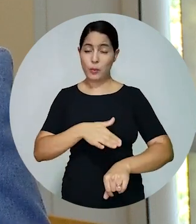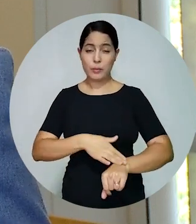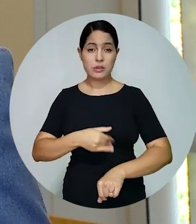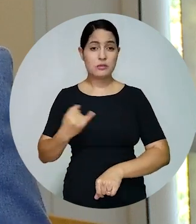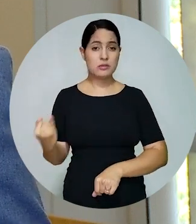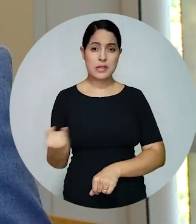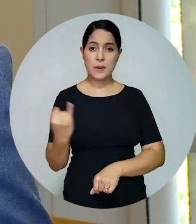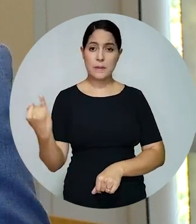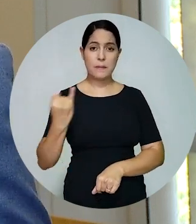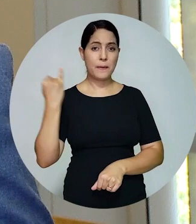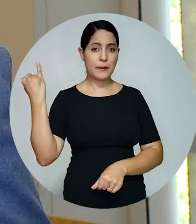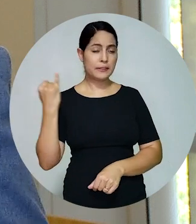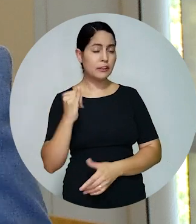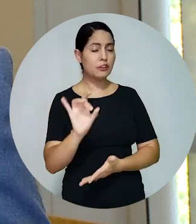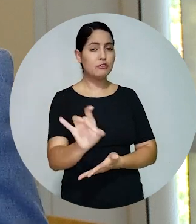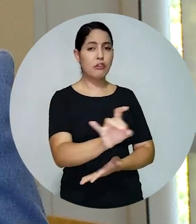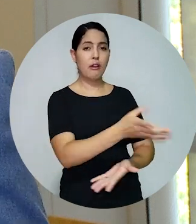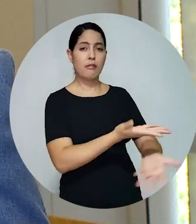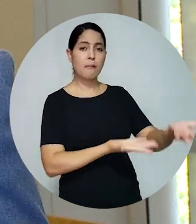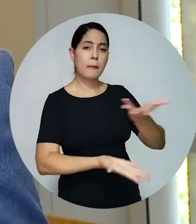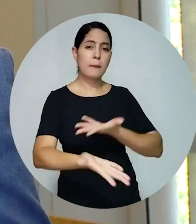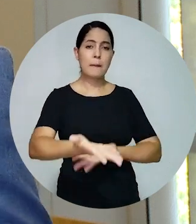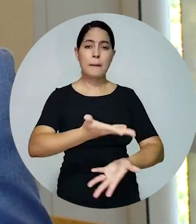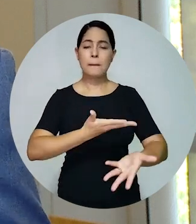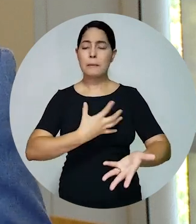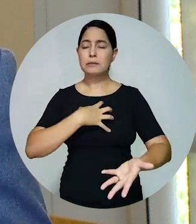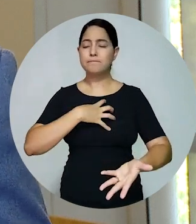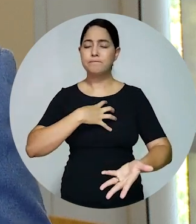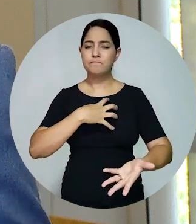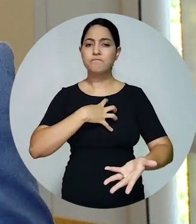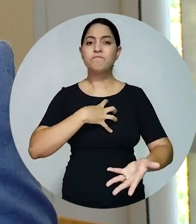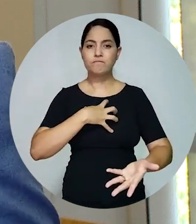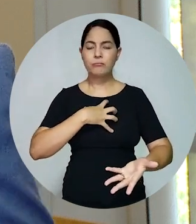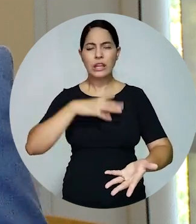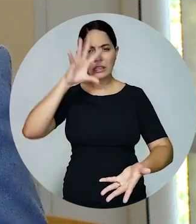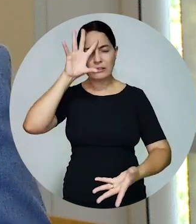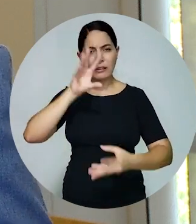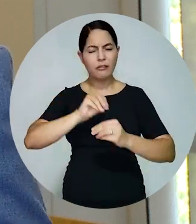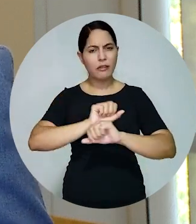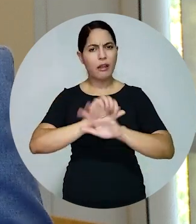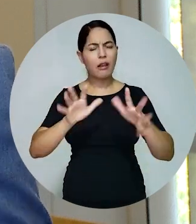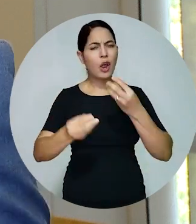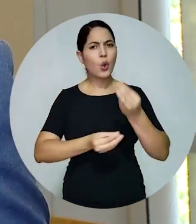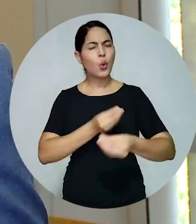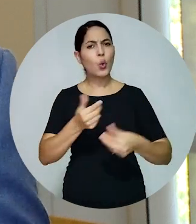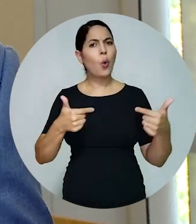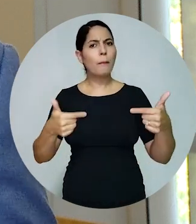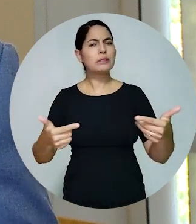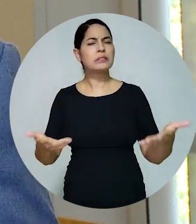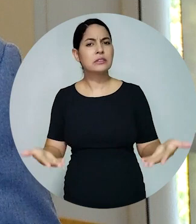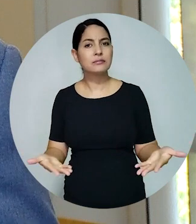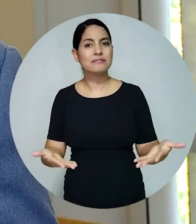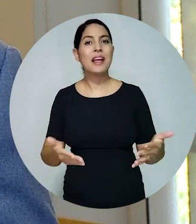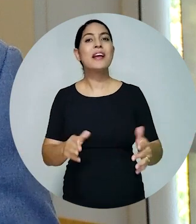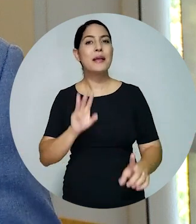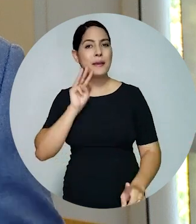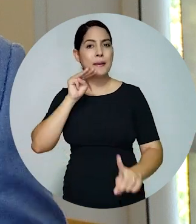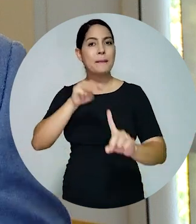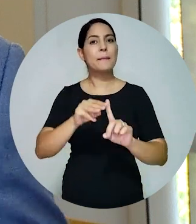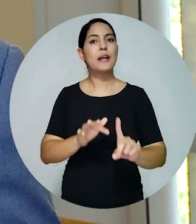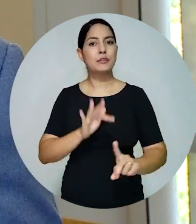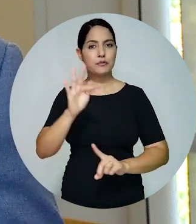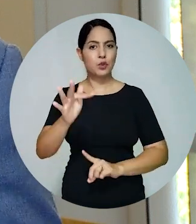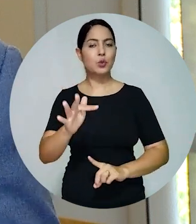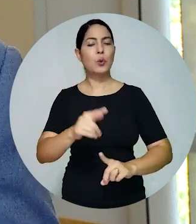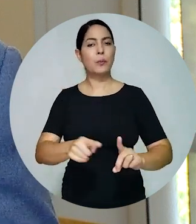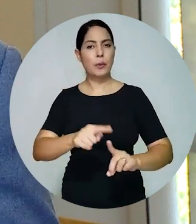OAB. É importante esse momento para sentir calorosamente a presença de cada um, eles entenderem como funciona e